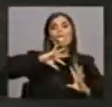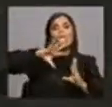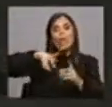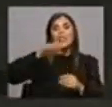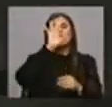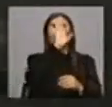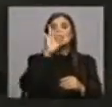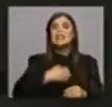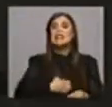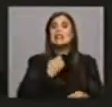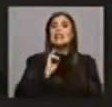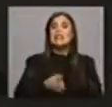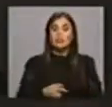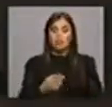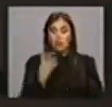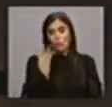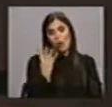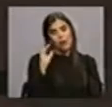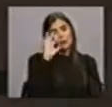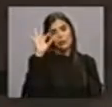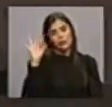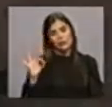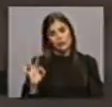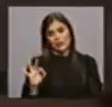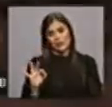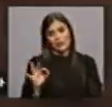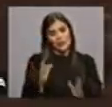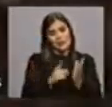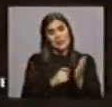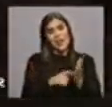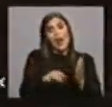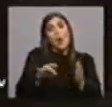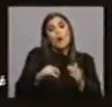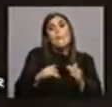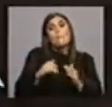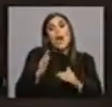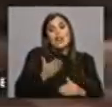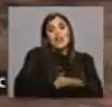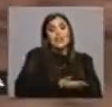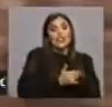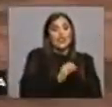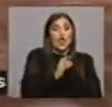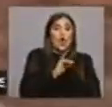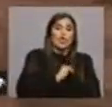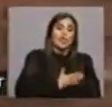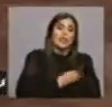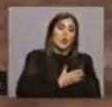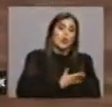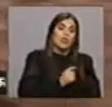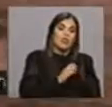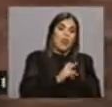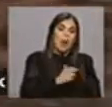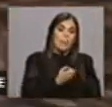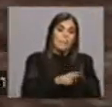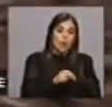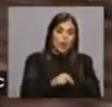isso corresponde a cerca de 4% da pressão necessária. Onde é que temos mais dióxido de carbono? Temos em depósitos minerais, por